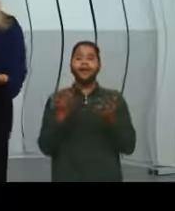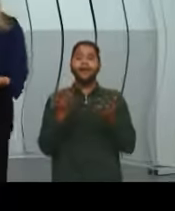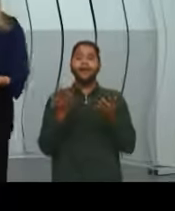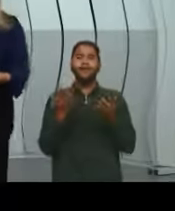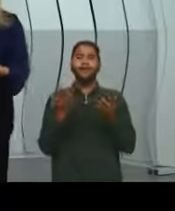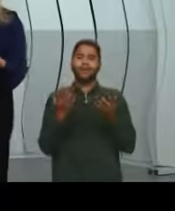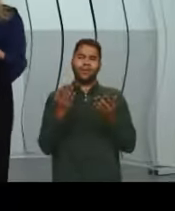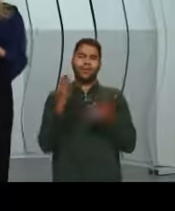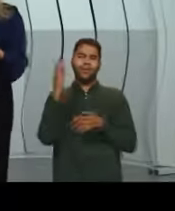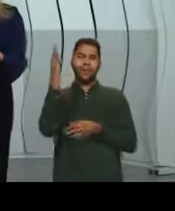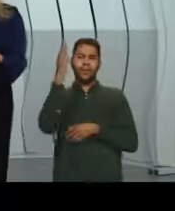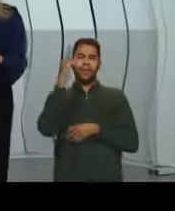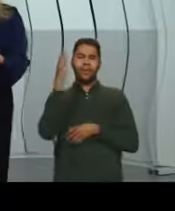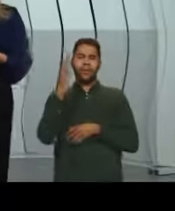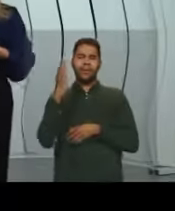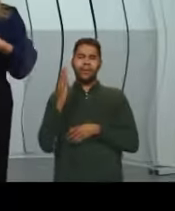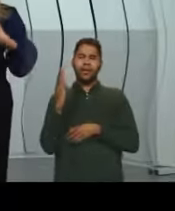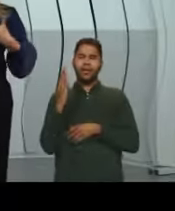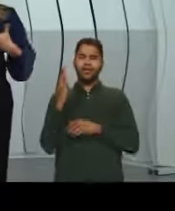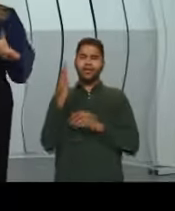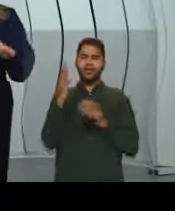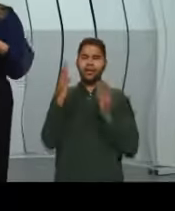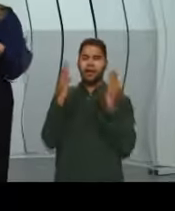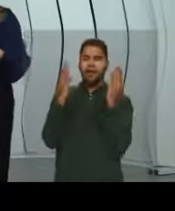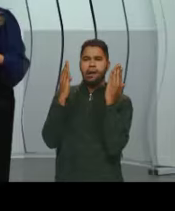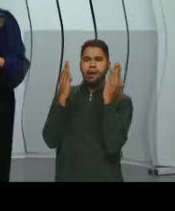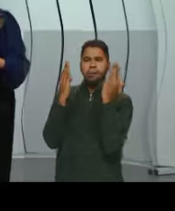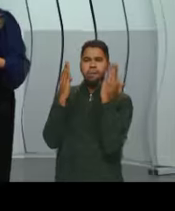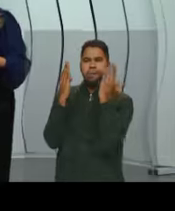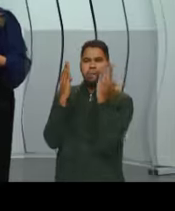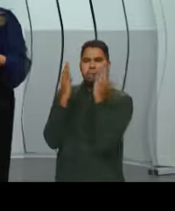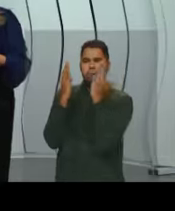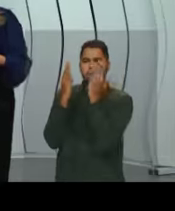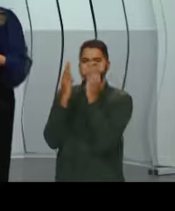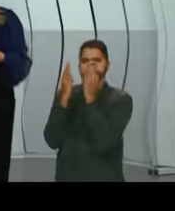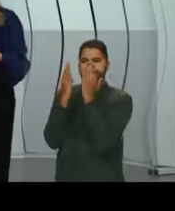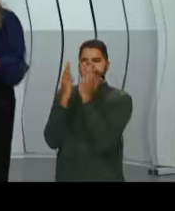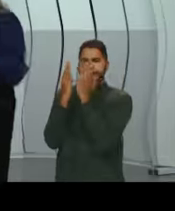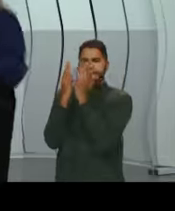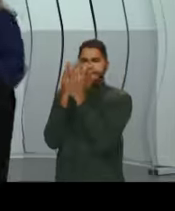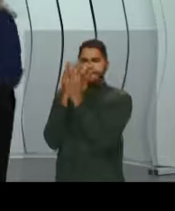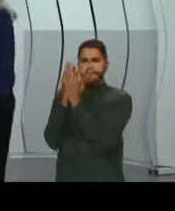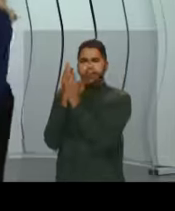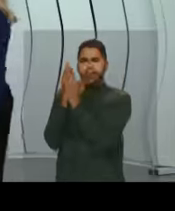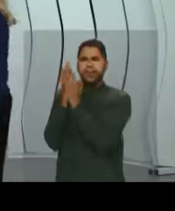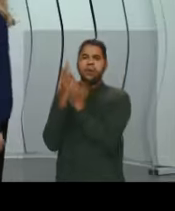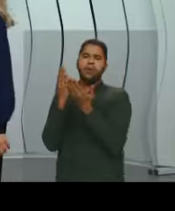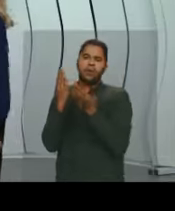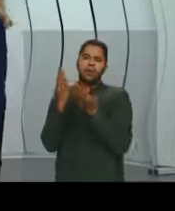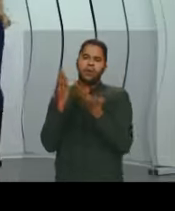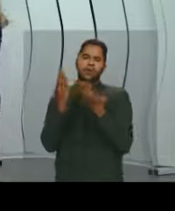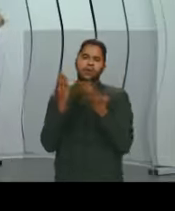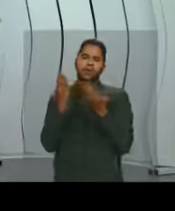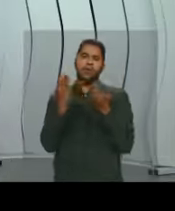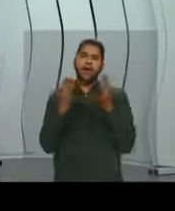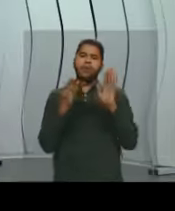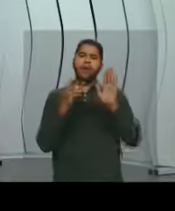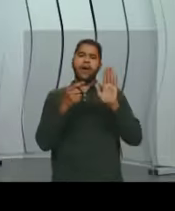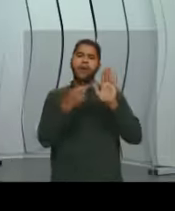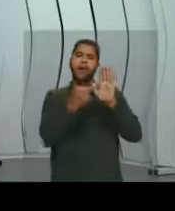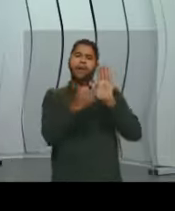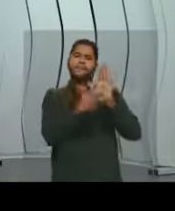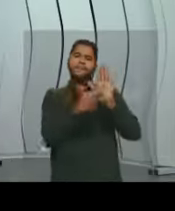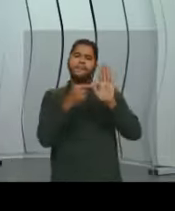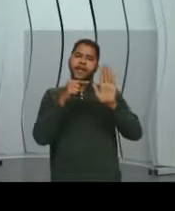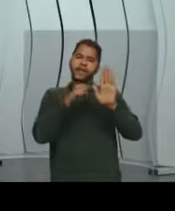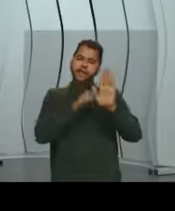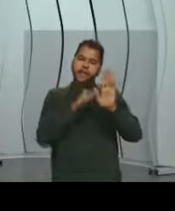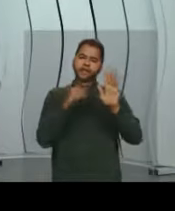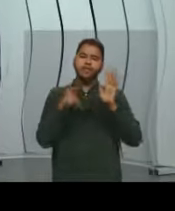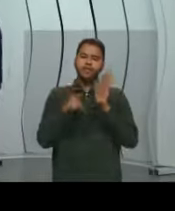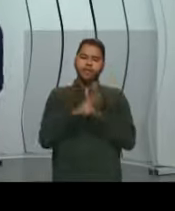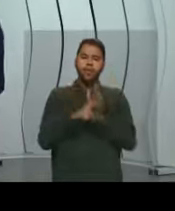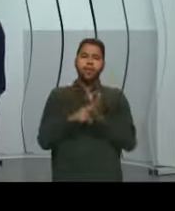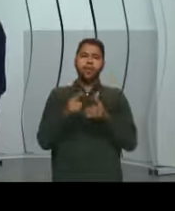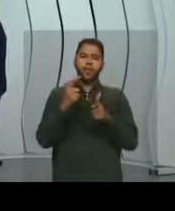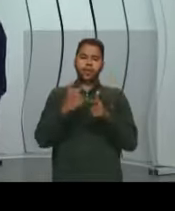o Brasil. O Brasil está na crise, né, econômica. Então, agora, eu falei lá